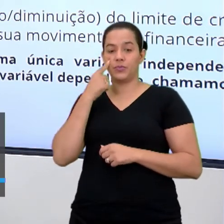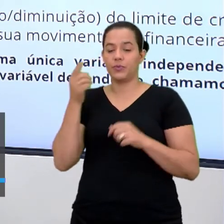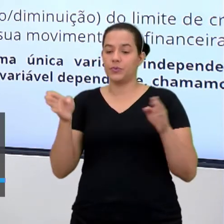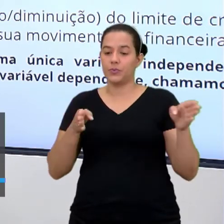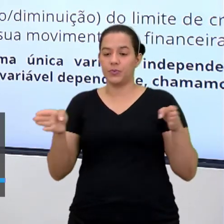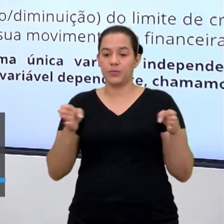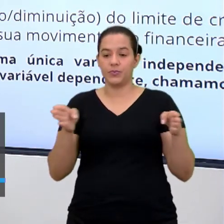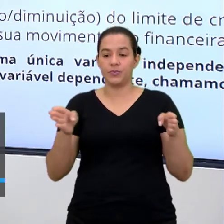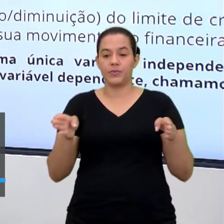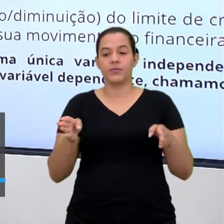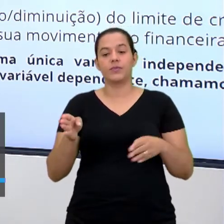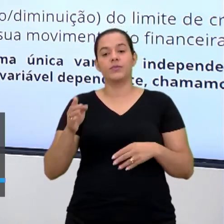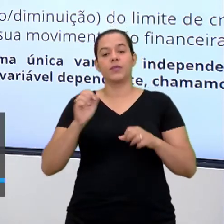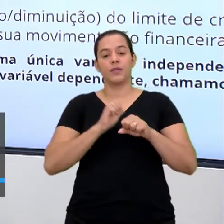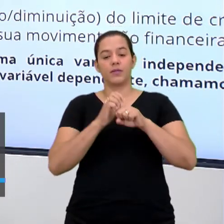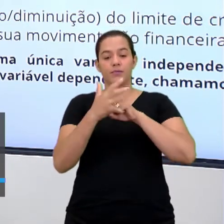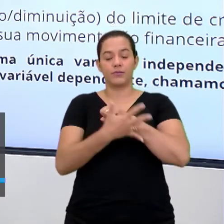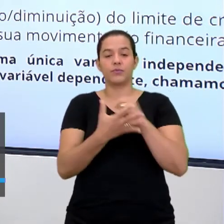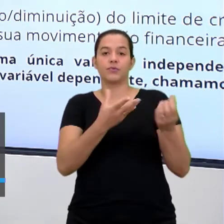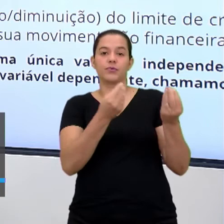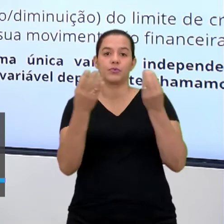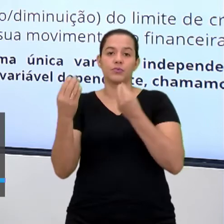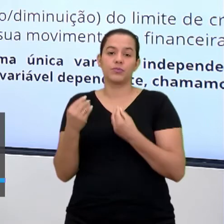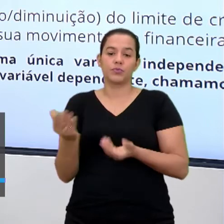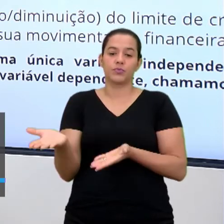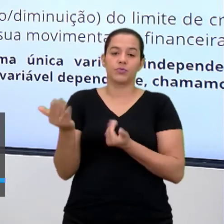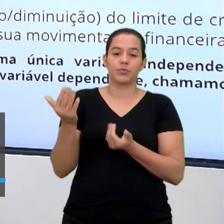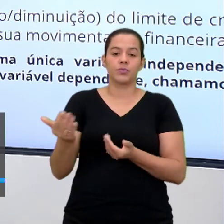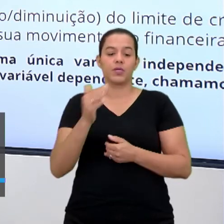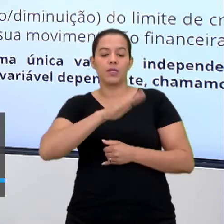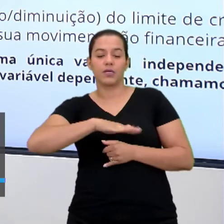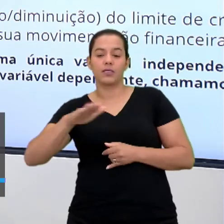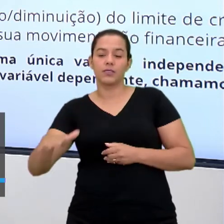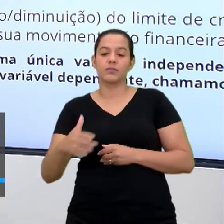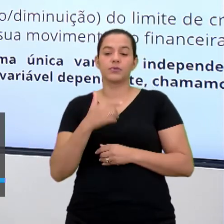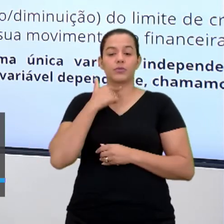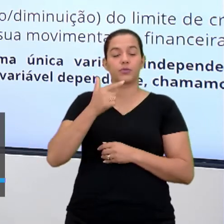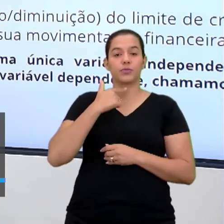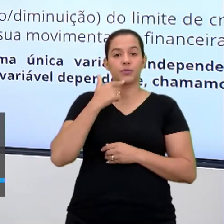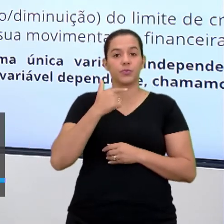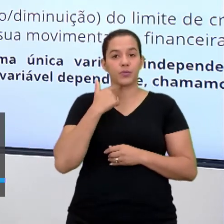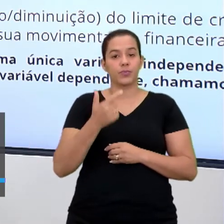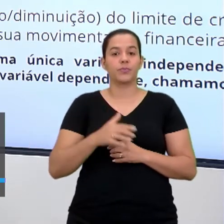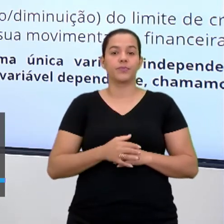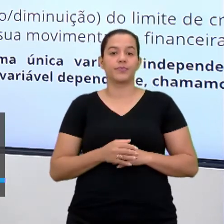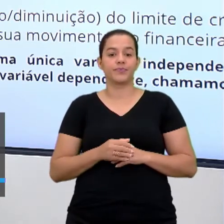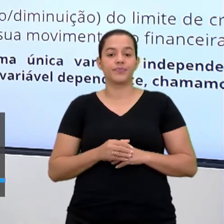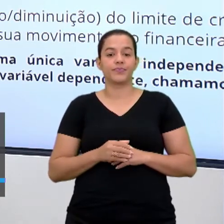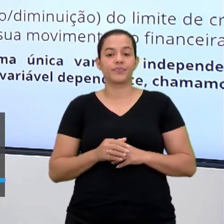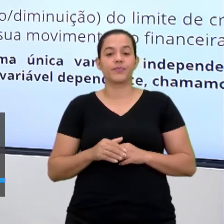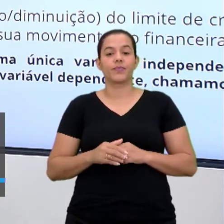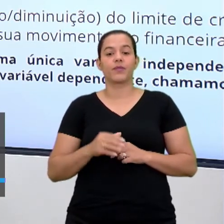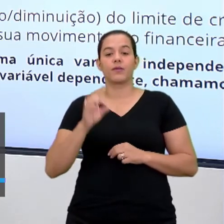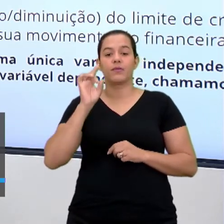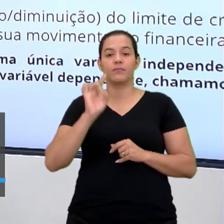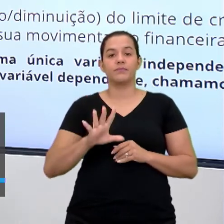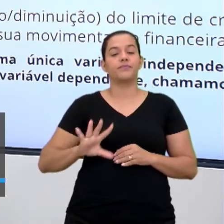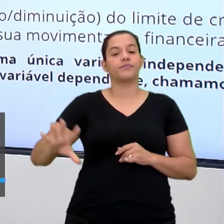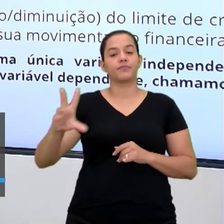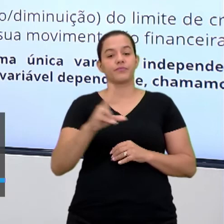muitas crianças, muito jovens, né? Crianças não podem trabalhar, né? Ou na teoria não podem, na teoria.